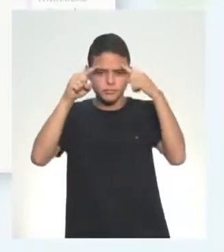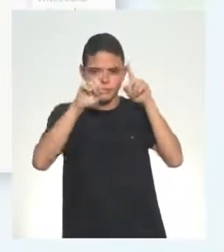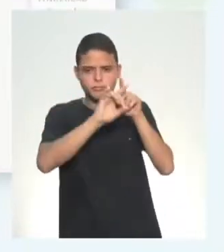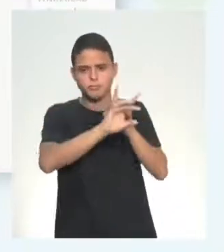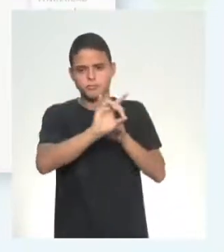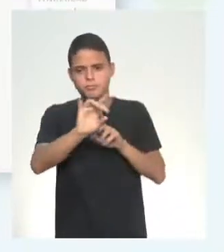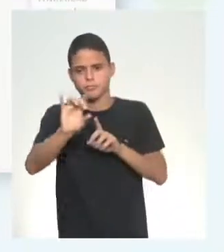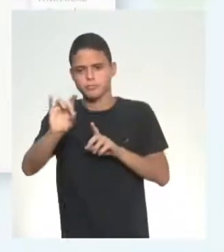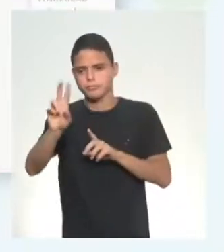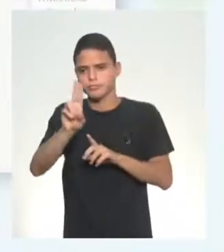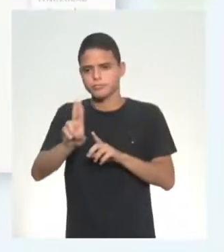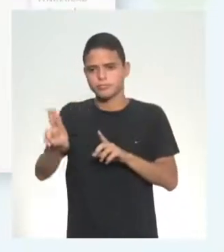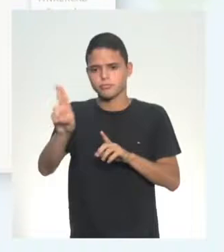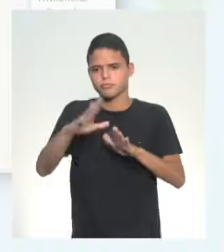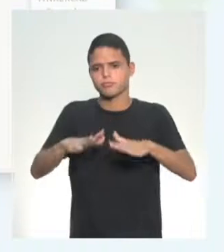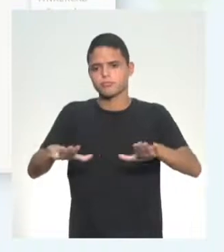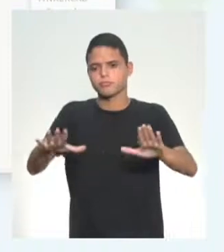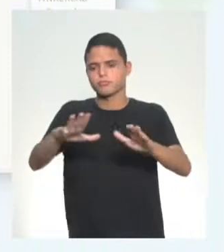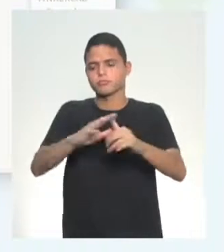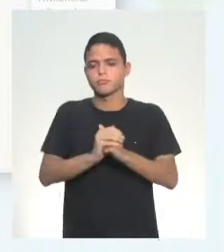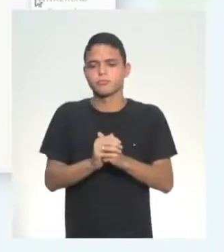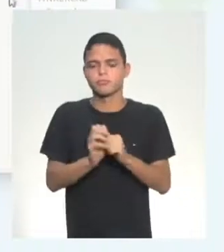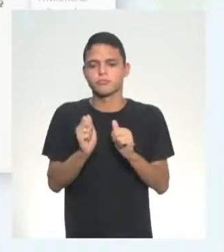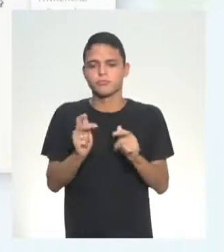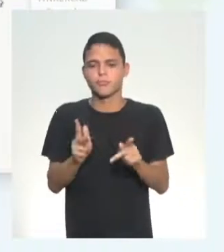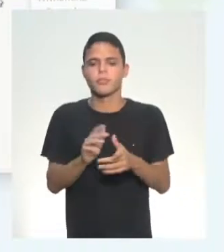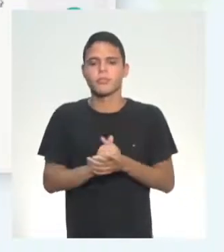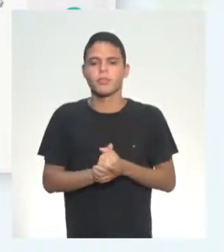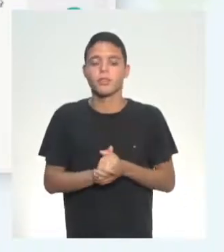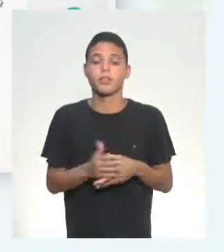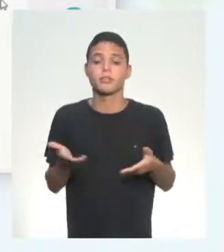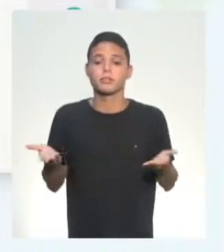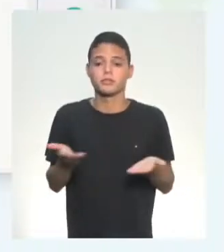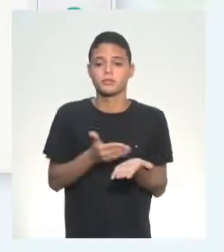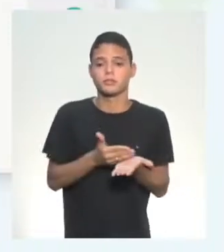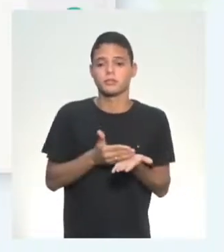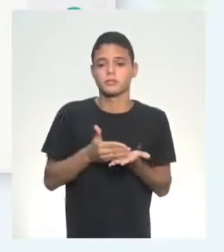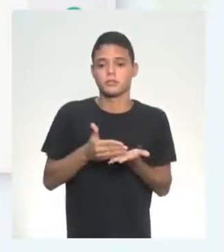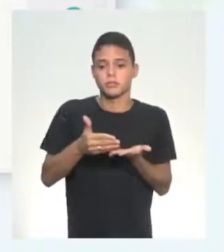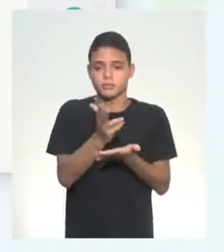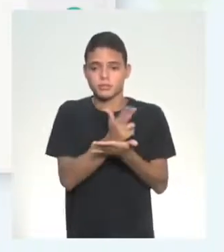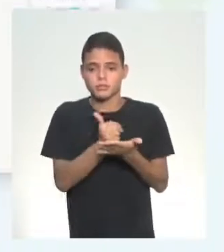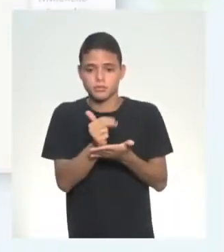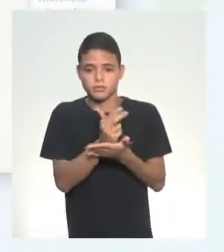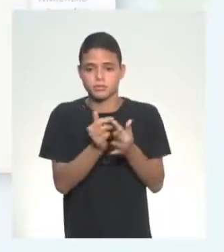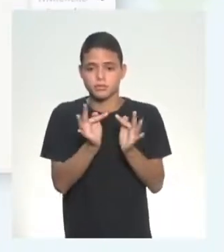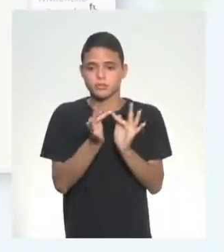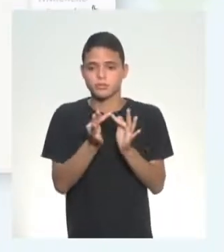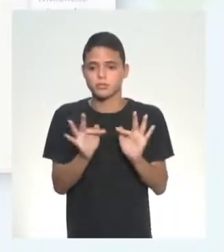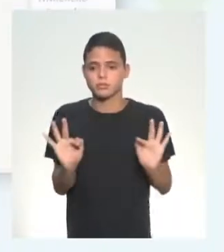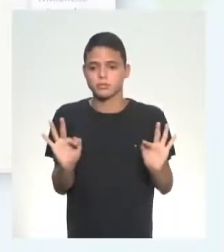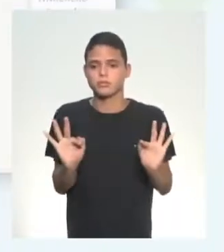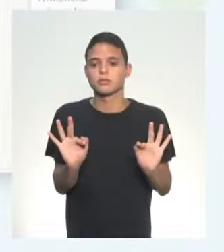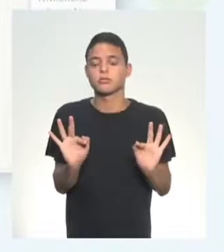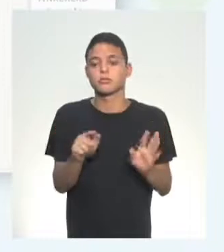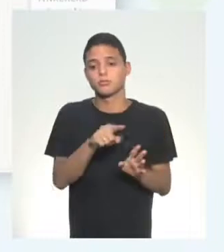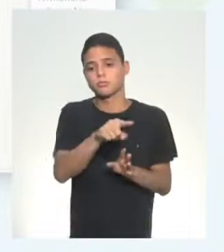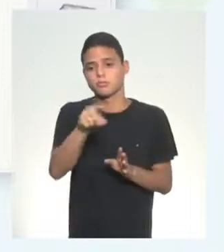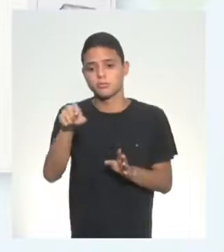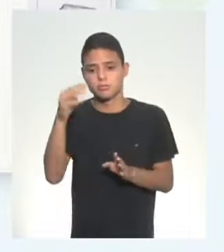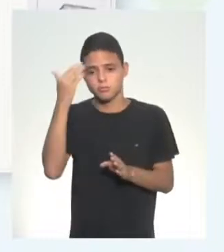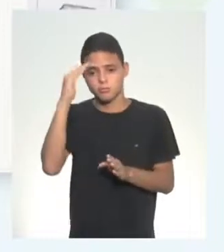usar o máximo de formas possível. Vamos lá. Vamos começar então um desenho bem simples aqui, para vocês